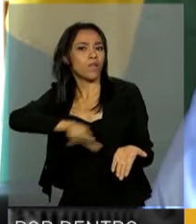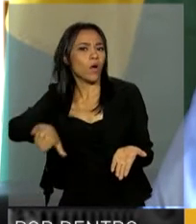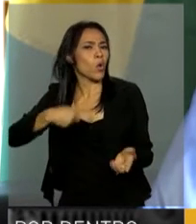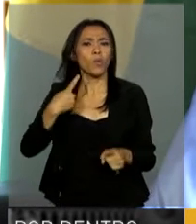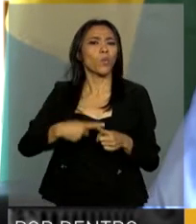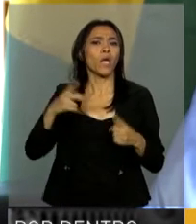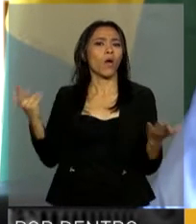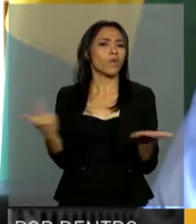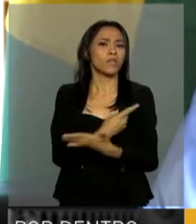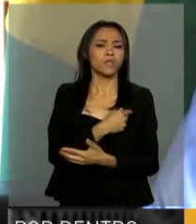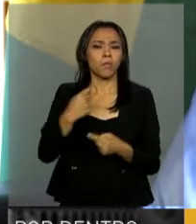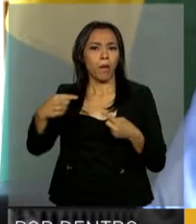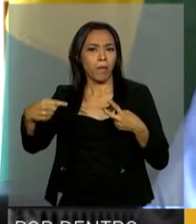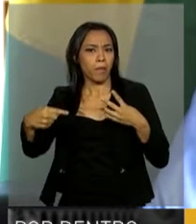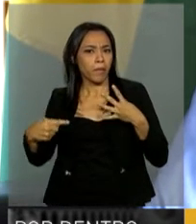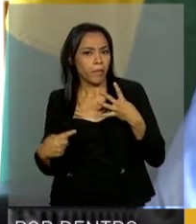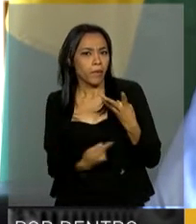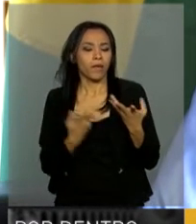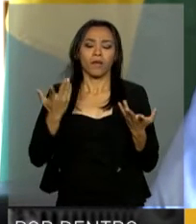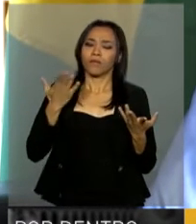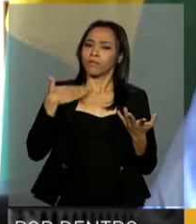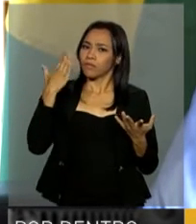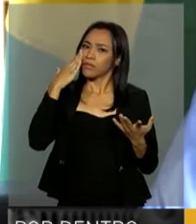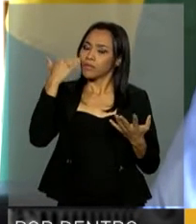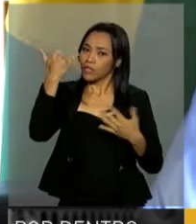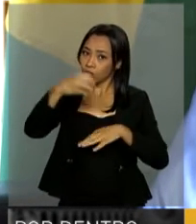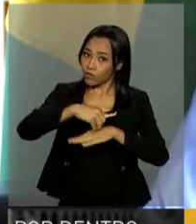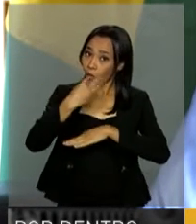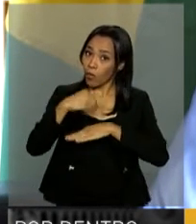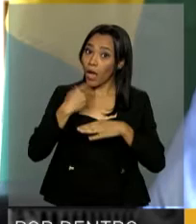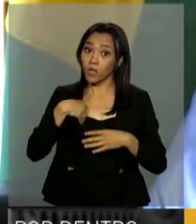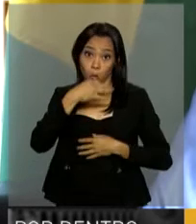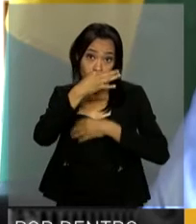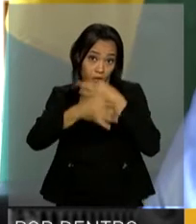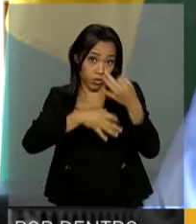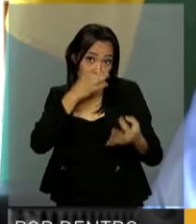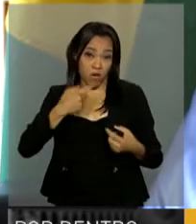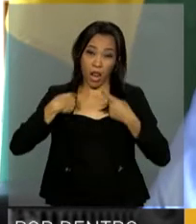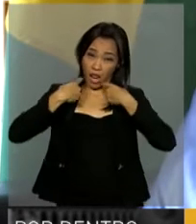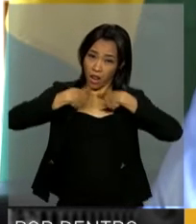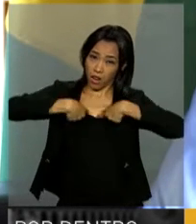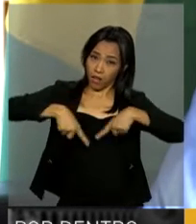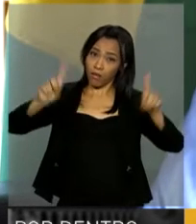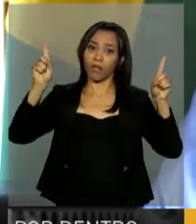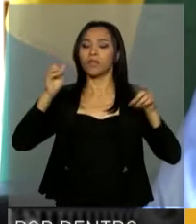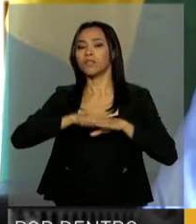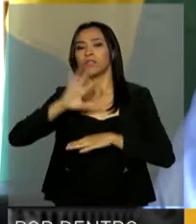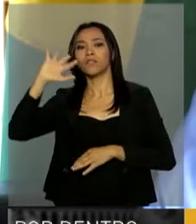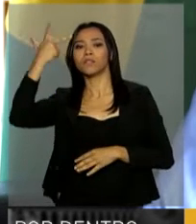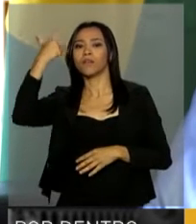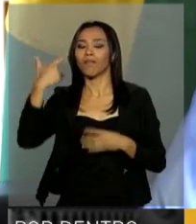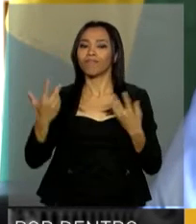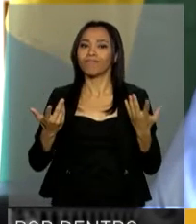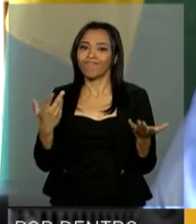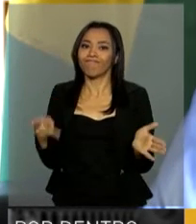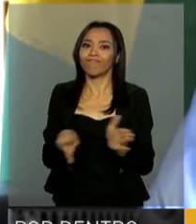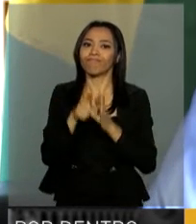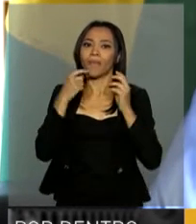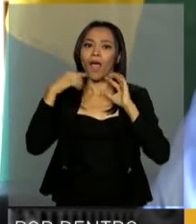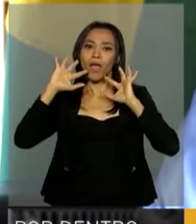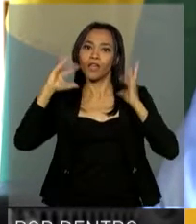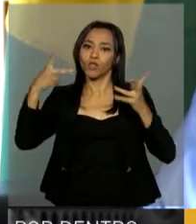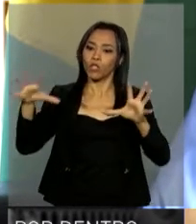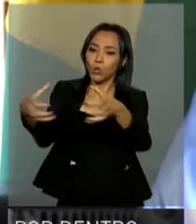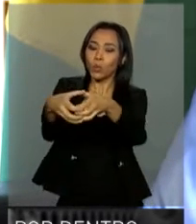prestado e o que os fará mais bem informados para comentar, criticar e tomar uma decisão própria em